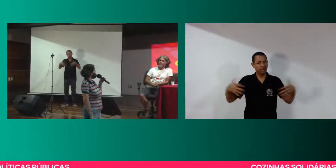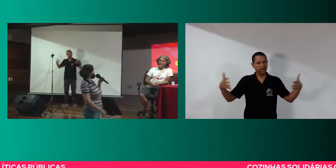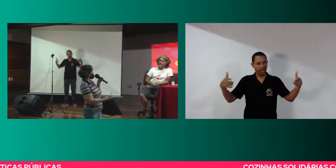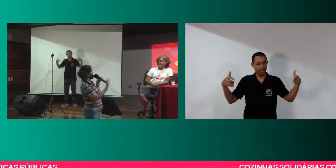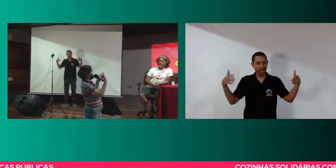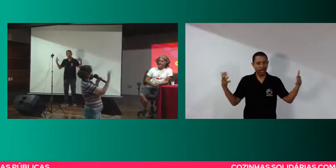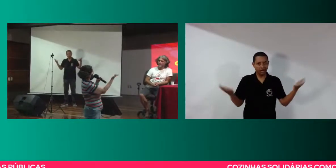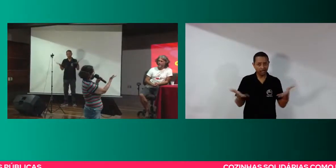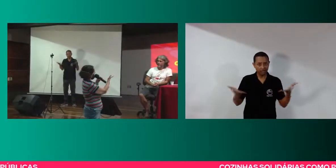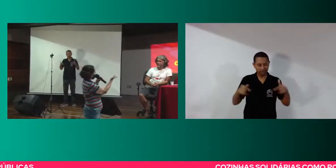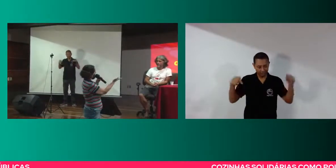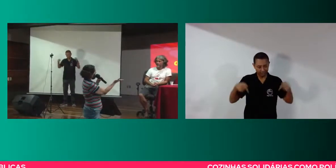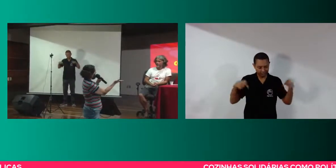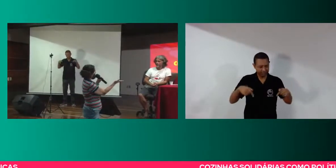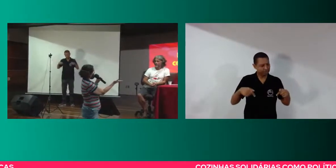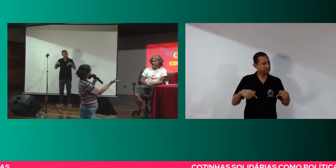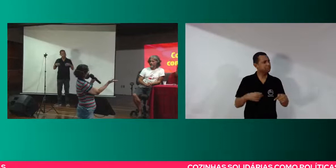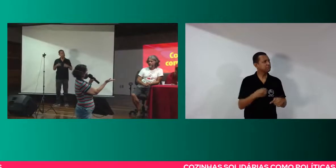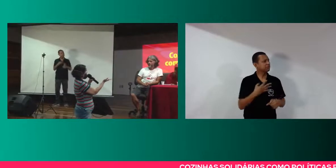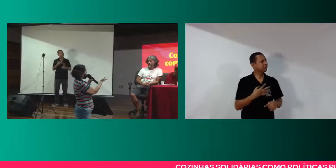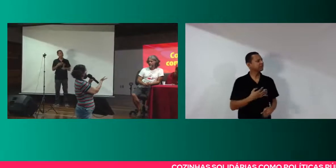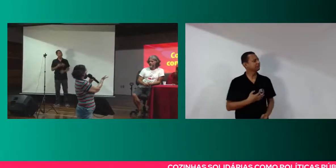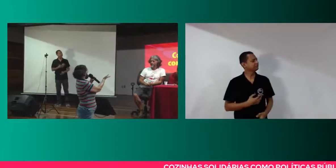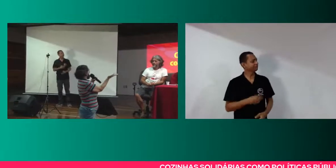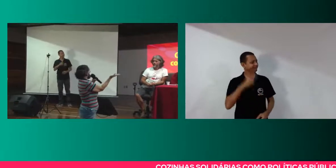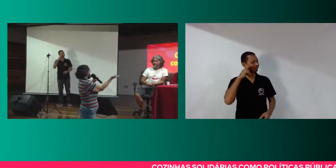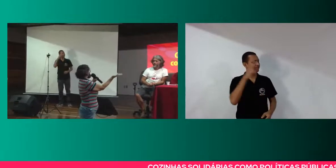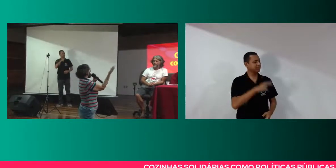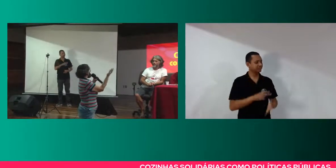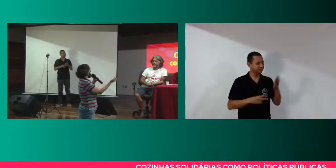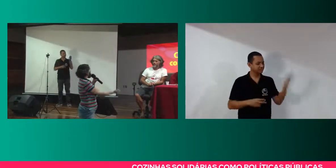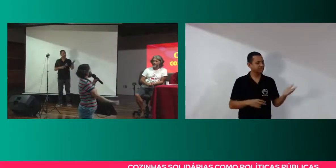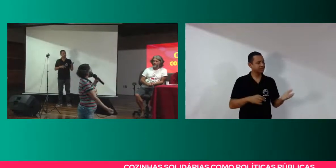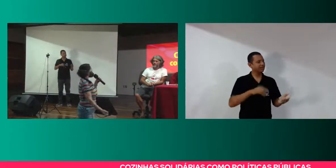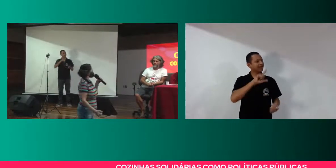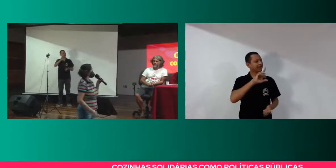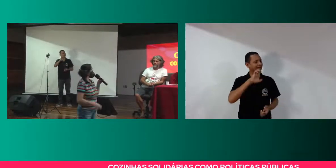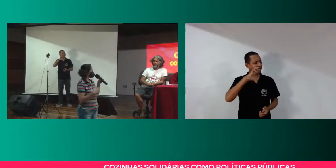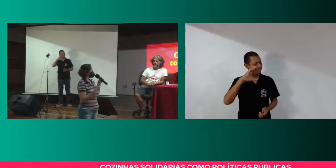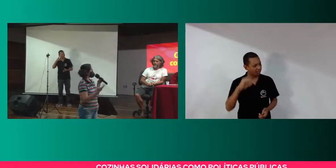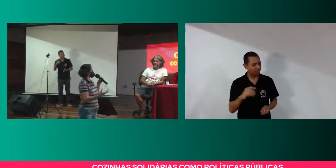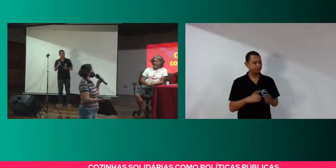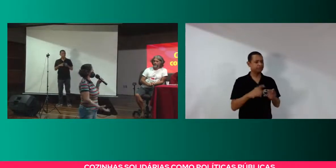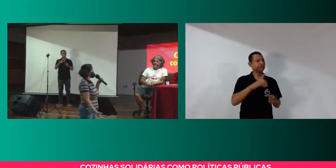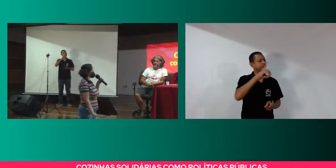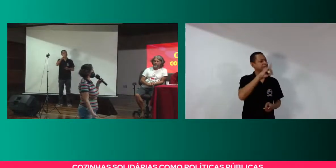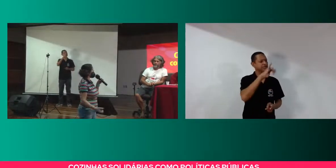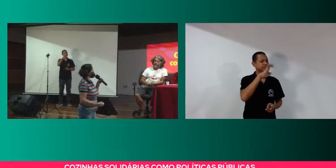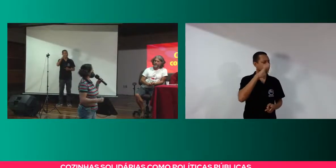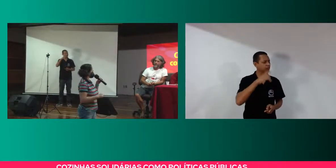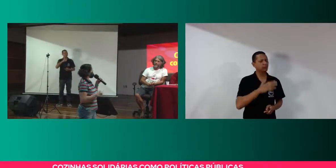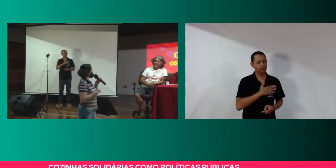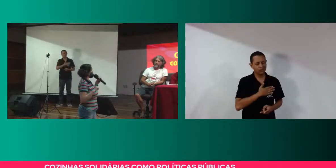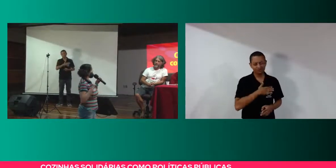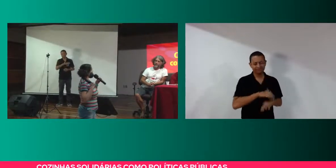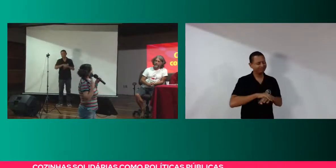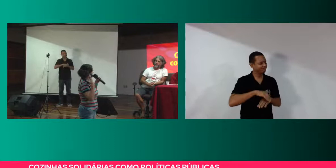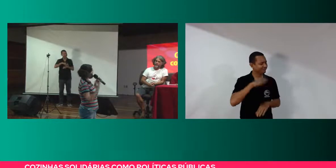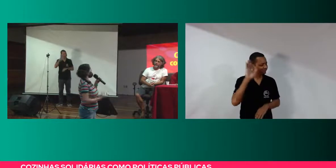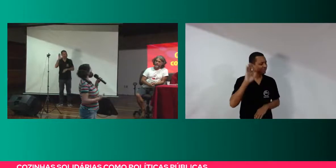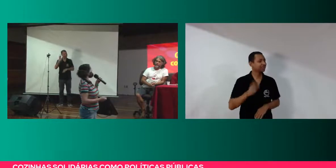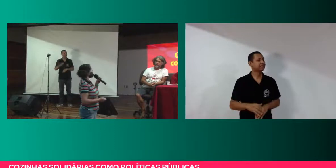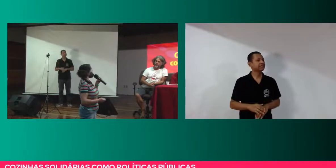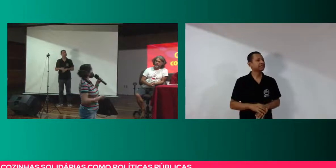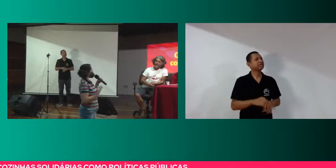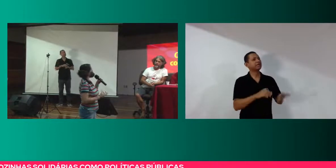né primeiro porque estou diante de vocês Léo é o Diego né que eu curto para caramba né Eu acho o